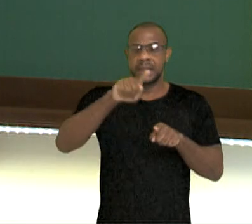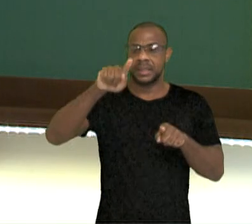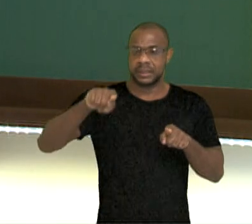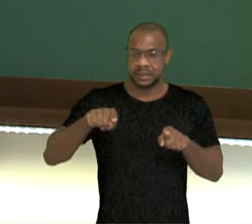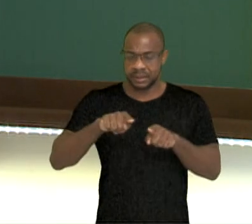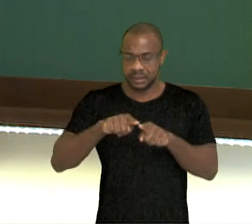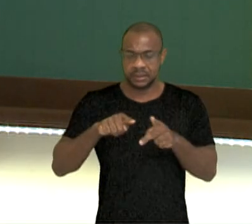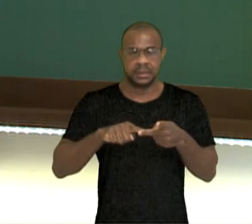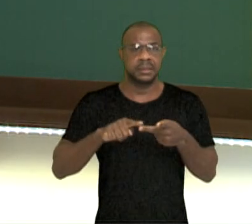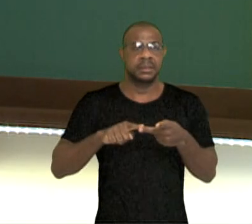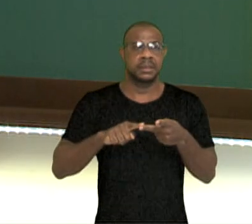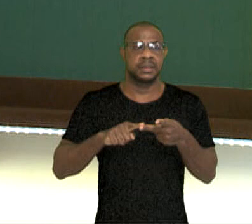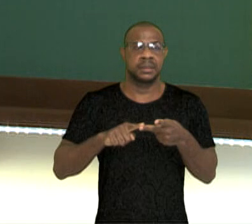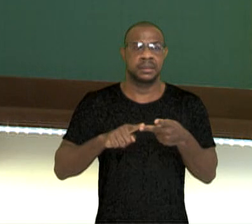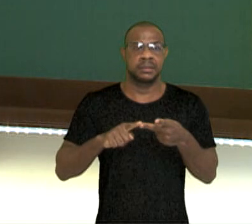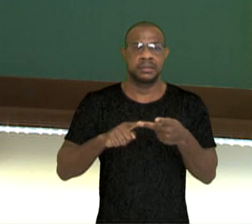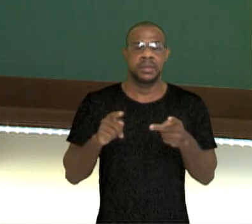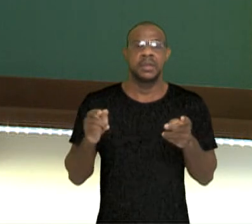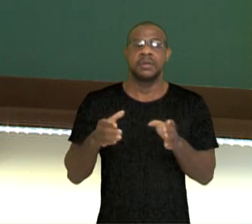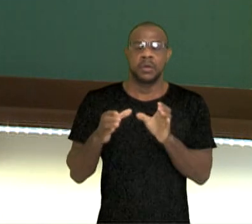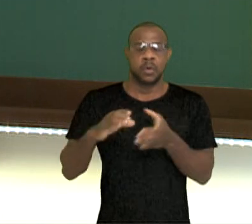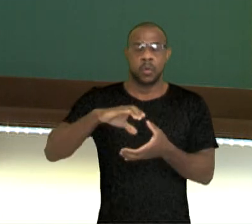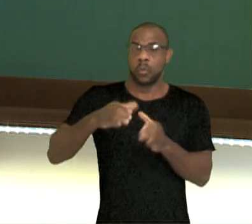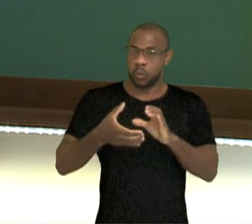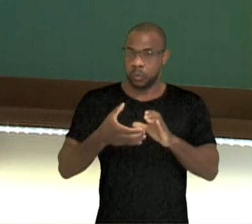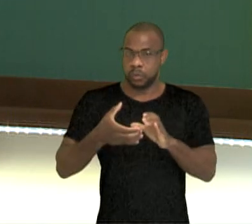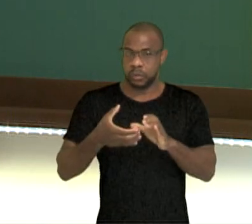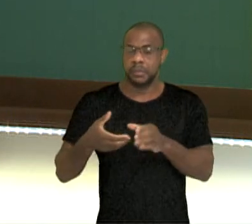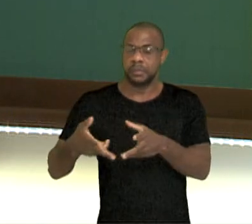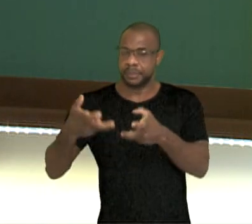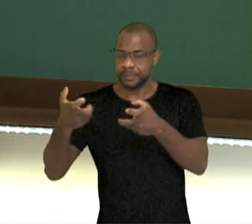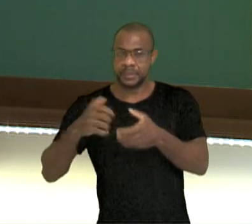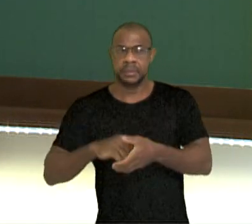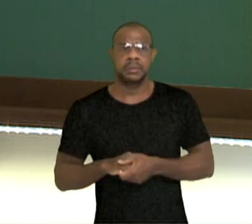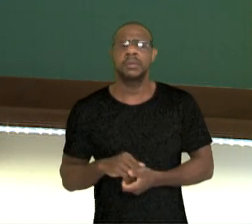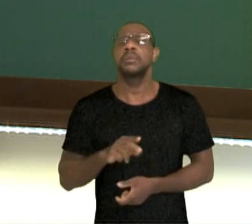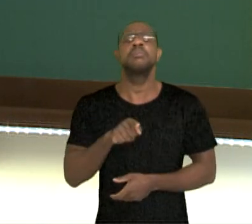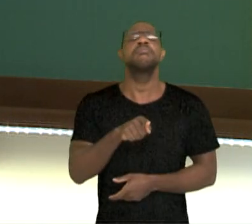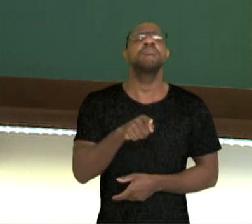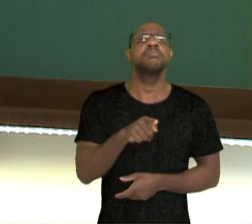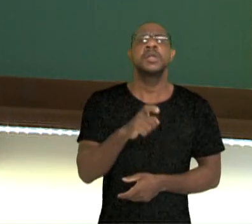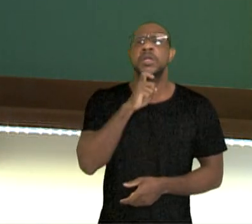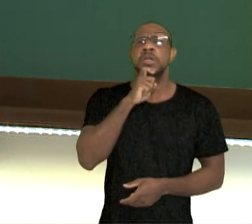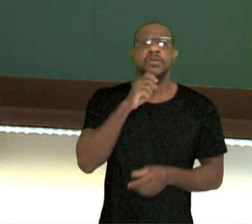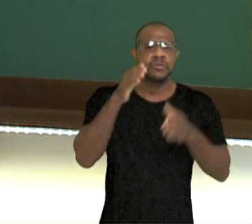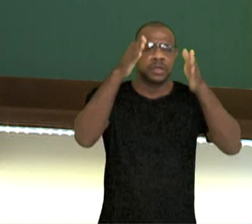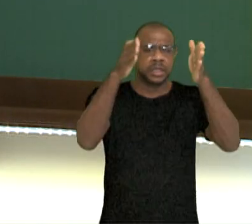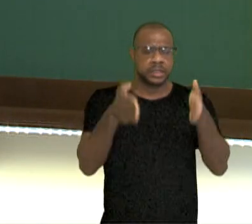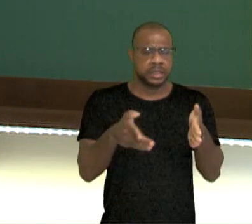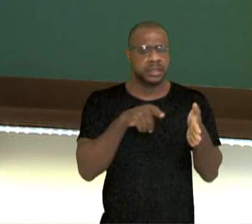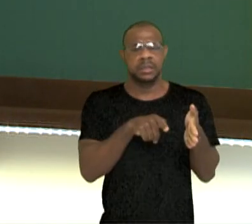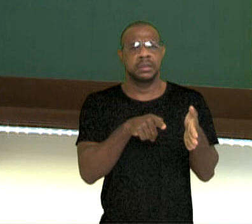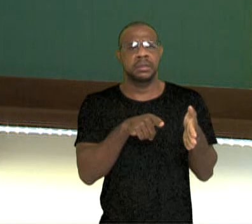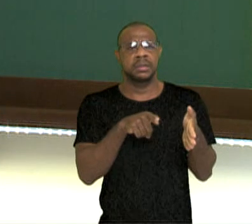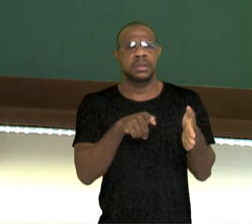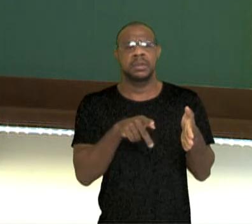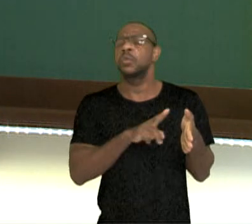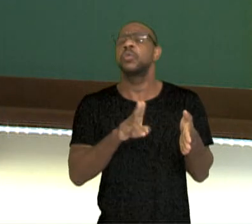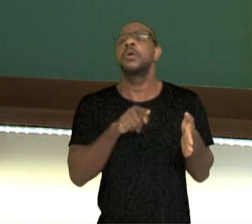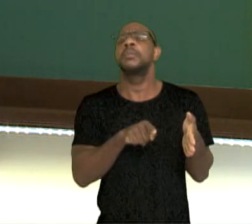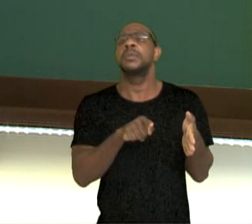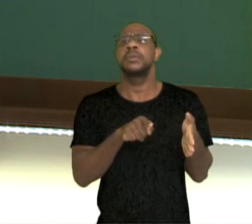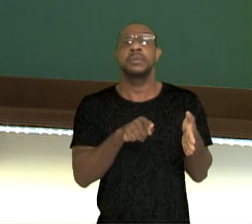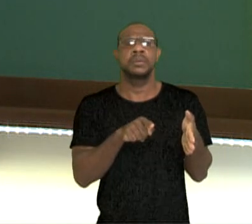nós vimos a pirâmide e vimos o cubo. Esse objeto, a geladeira, é qual? Representa